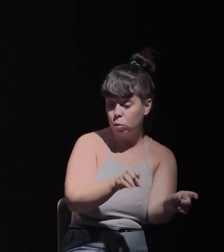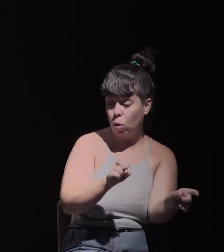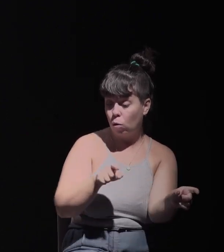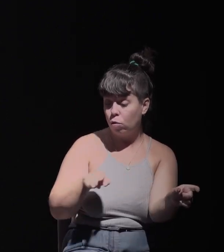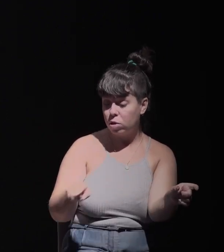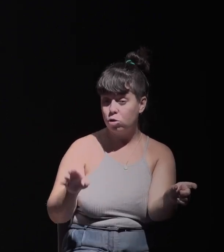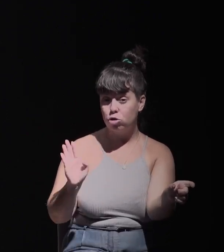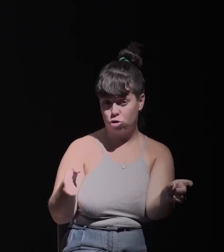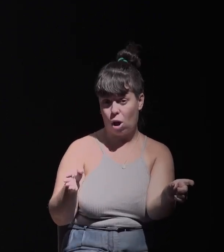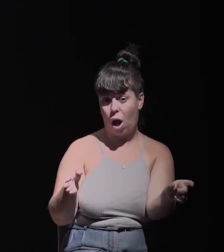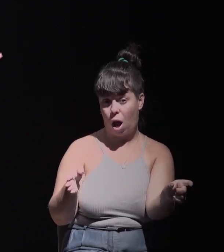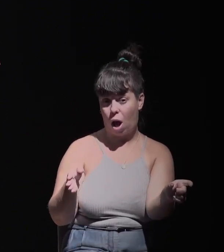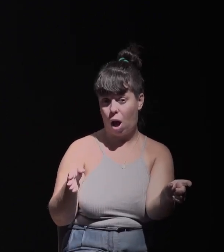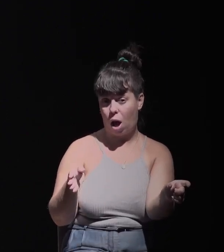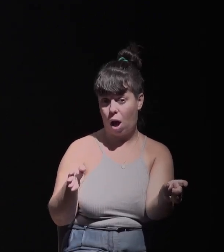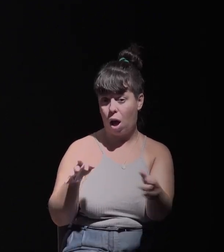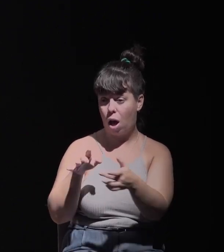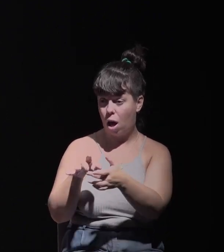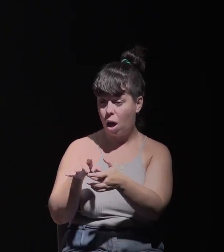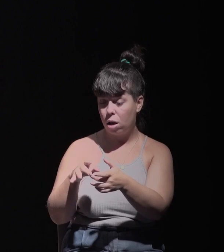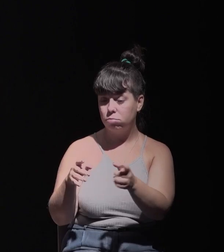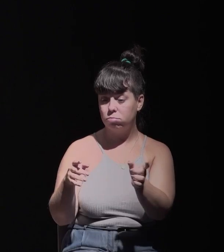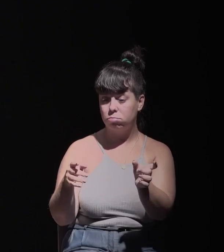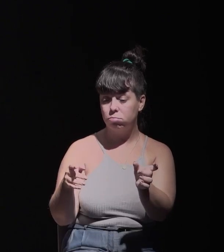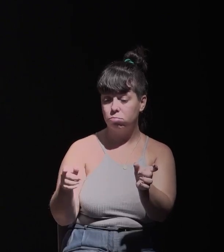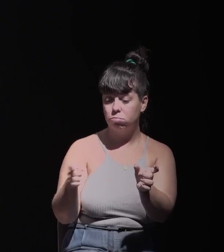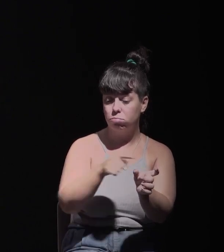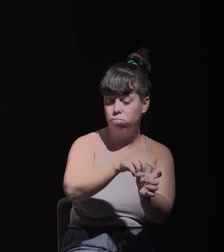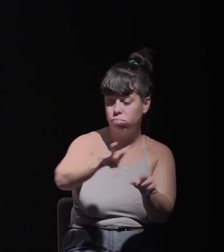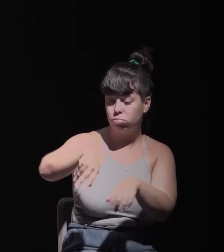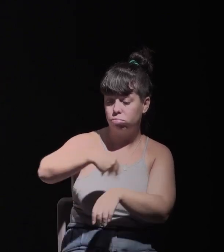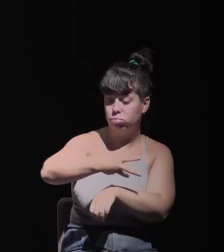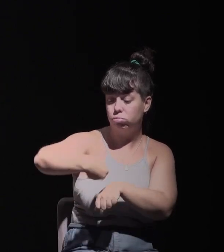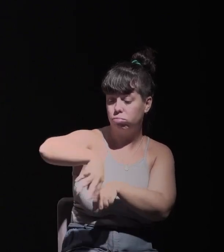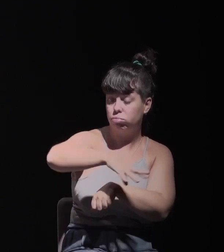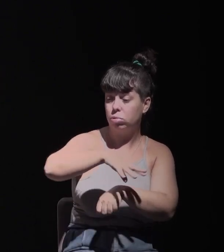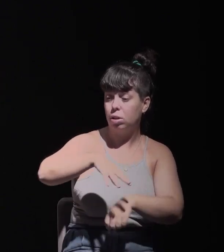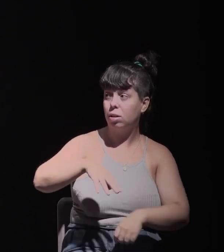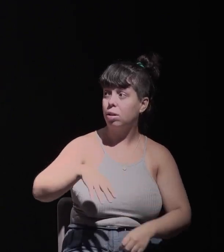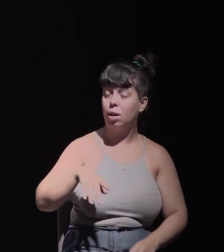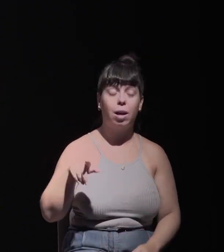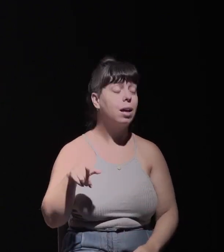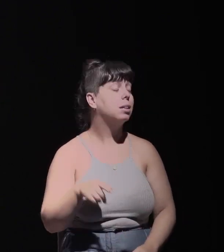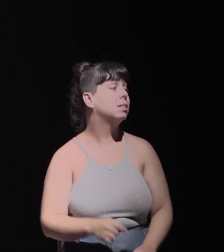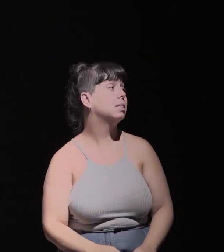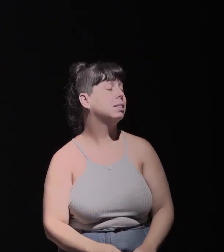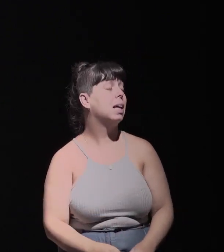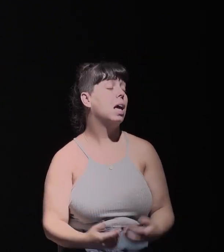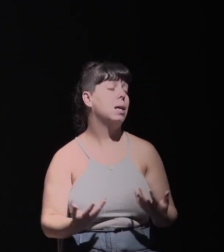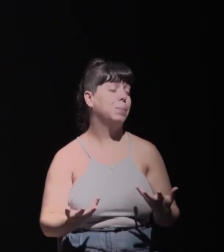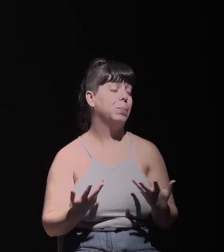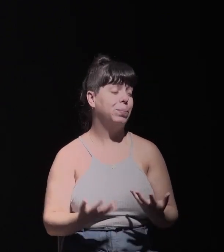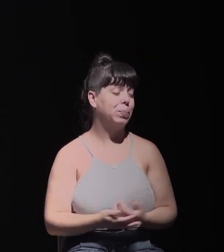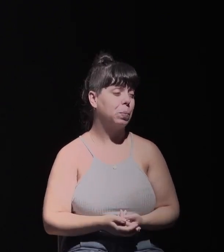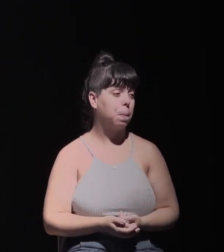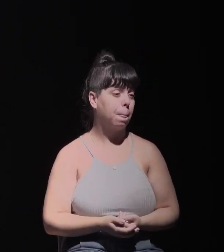já que está nesse caminho, vocês vão me contar alguma coisa? Aí elas só fizeram assim. É que...